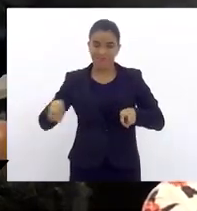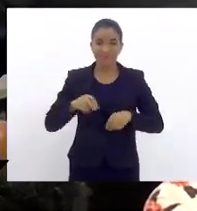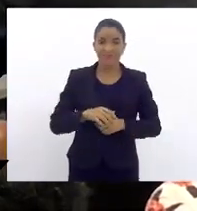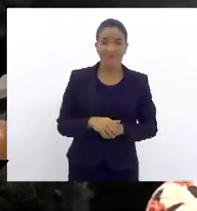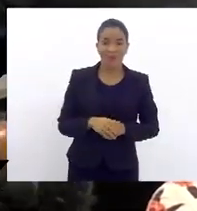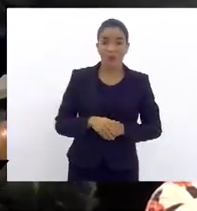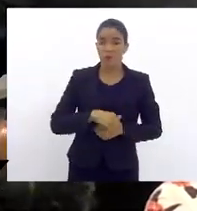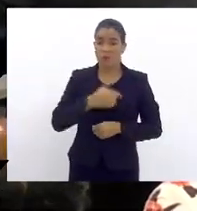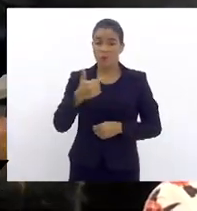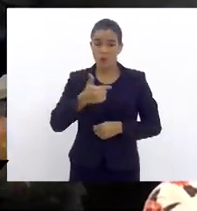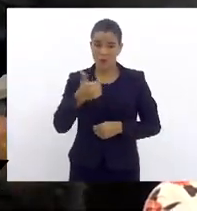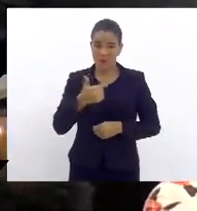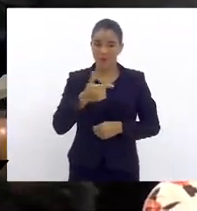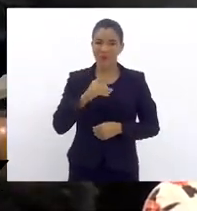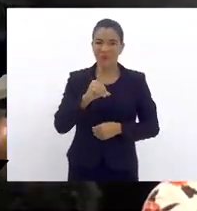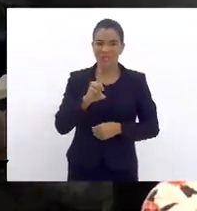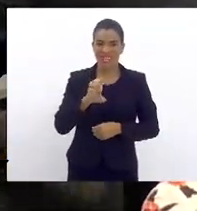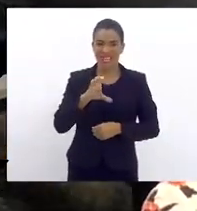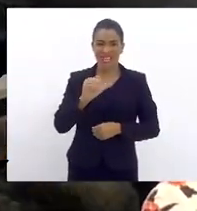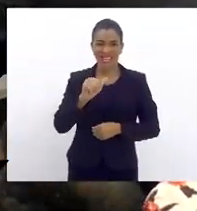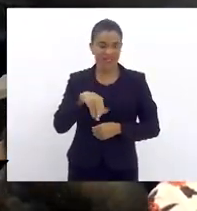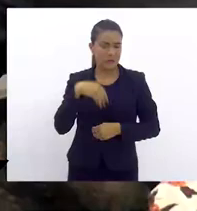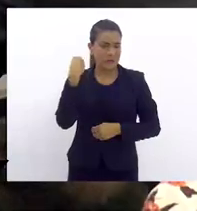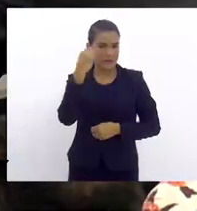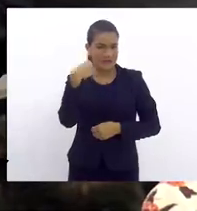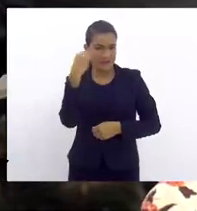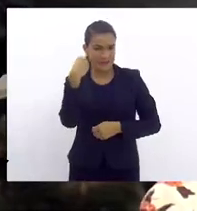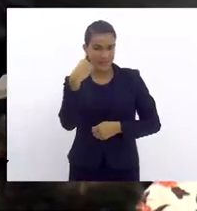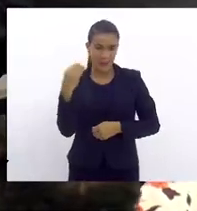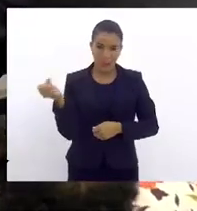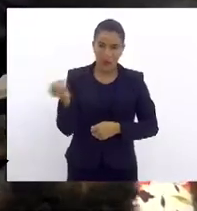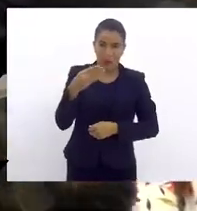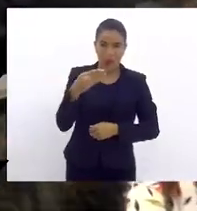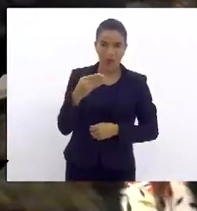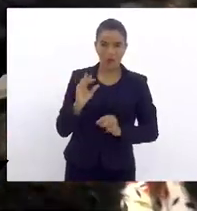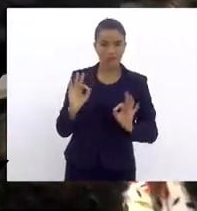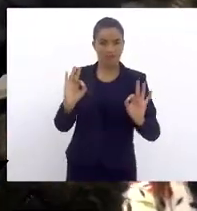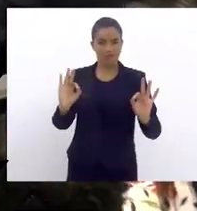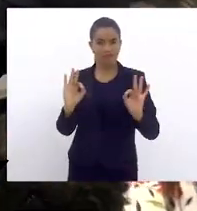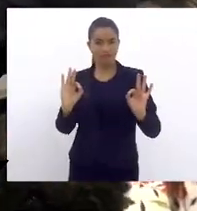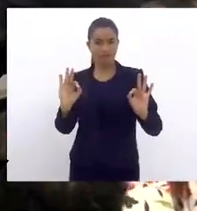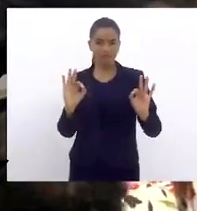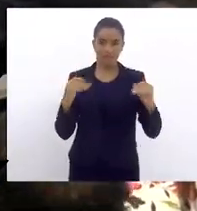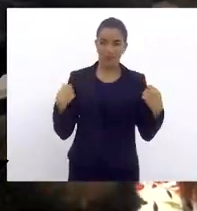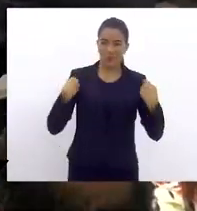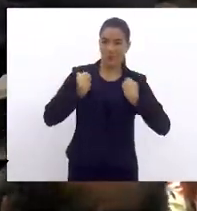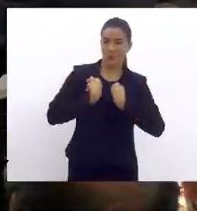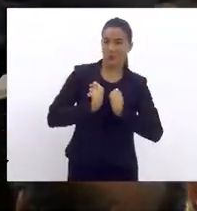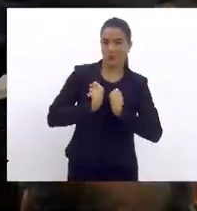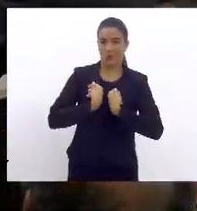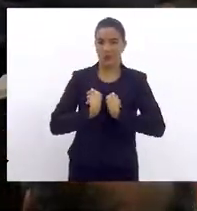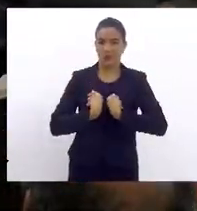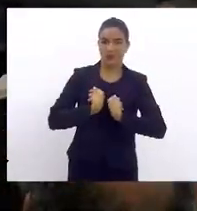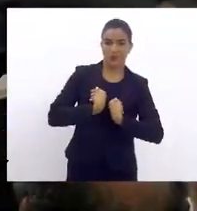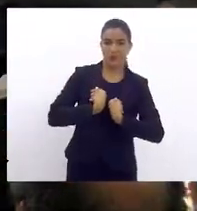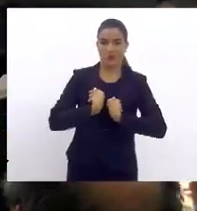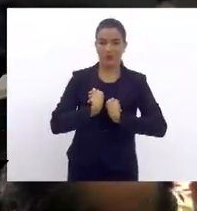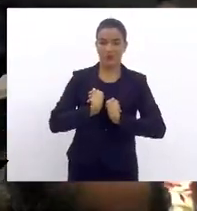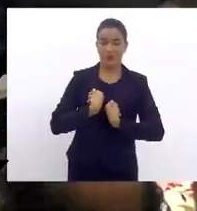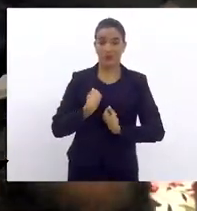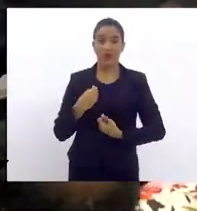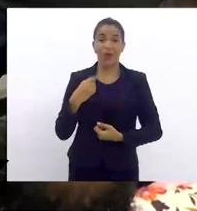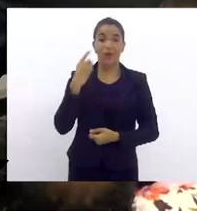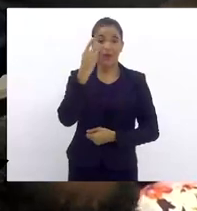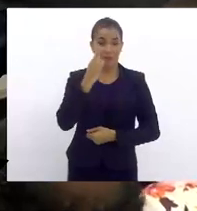segundo decano experiente que novo estilo tá com estilo Mickey agora tá com jalequinho nosso